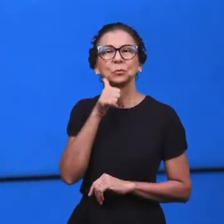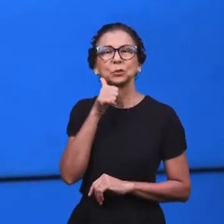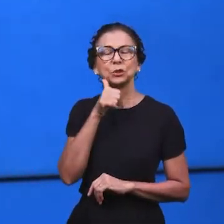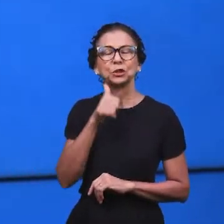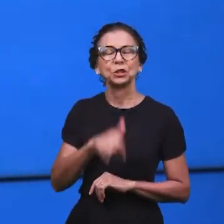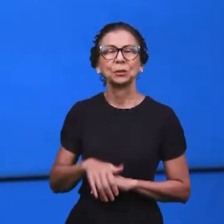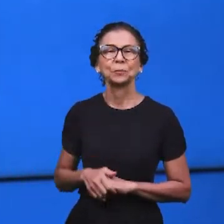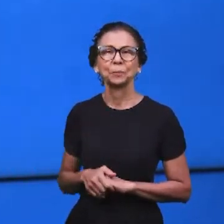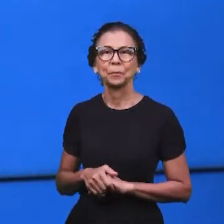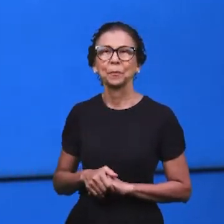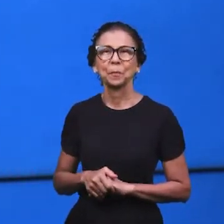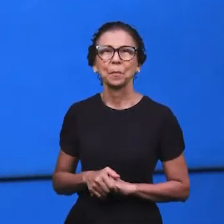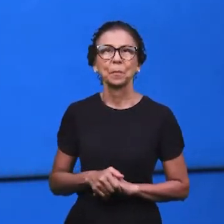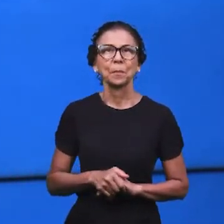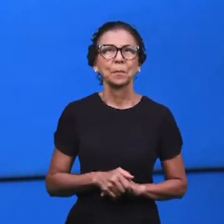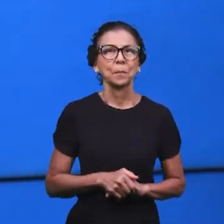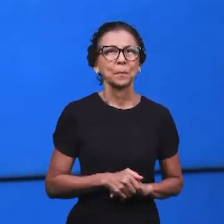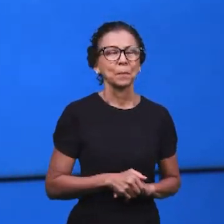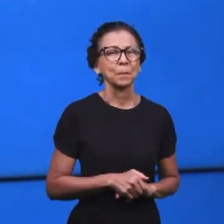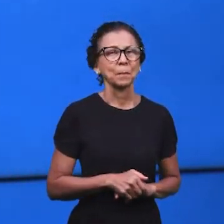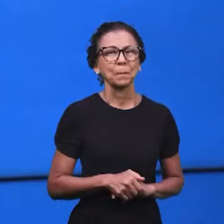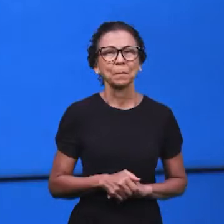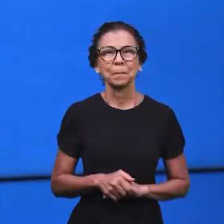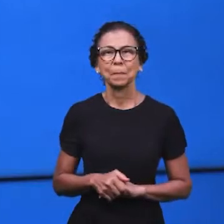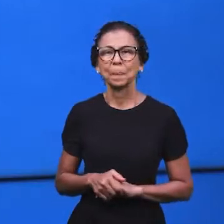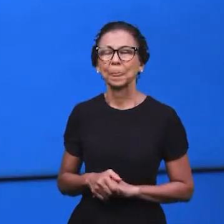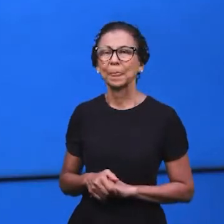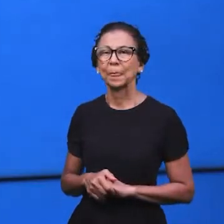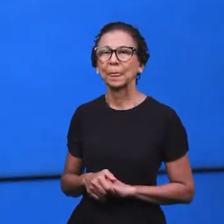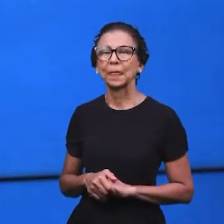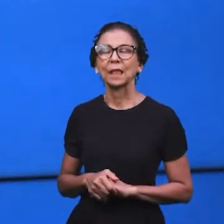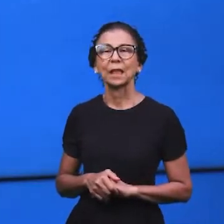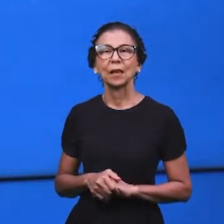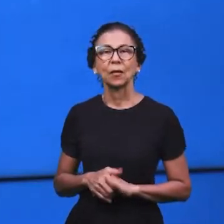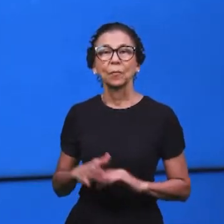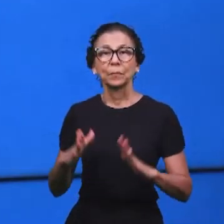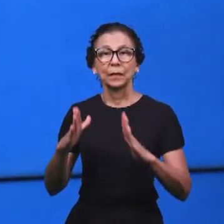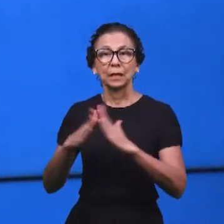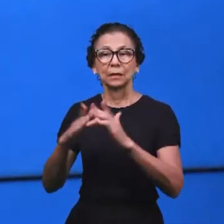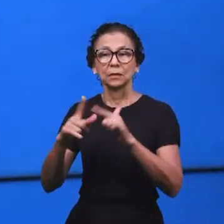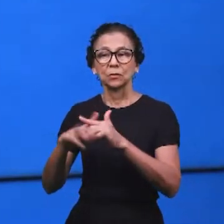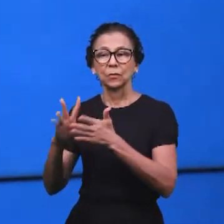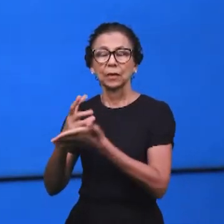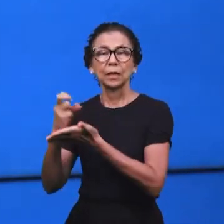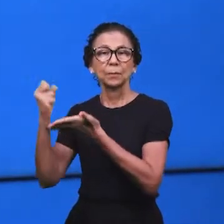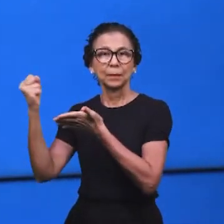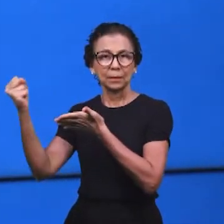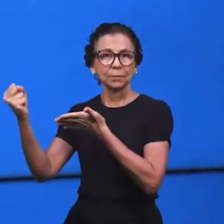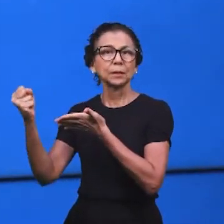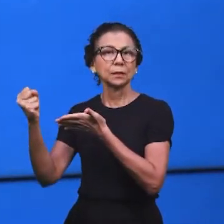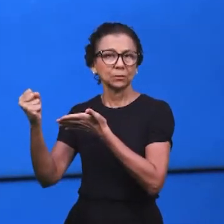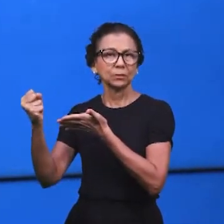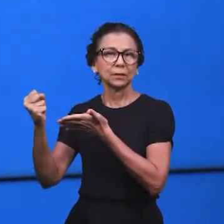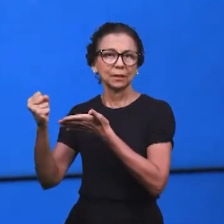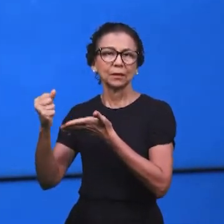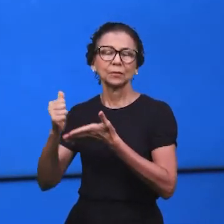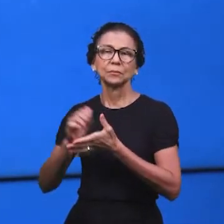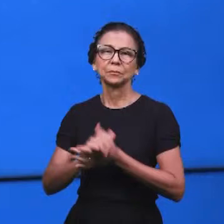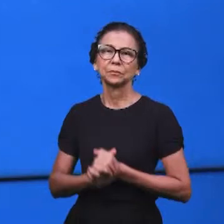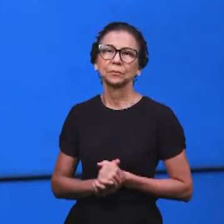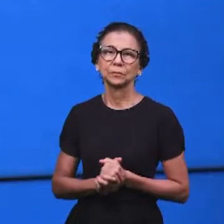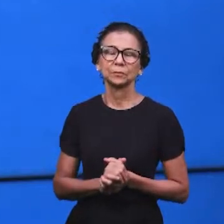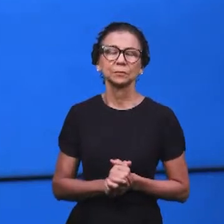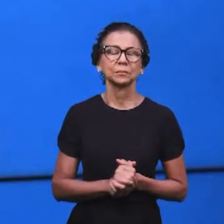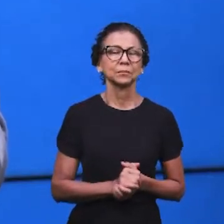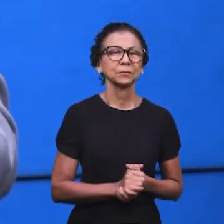Elisa, o arrebatamento da igreja fiel é que estará acontecendo nesse dia, né? Quando a pergunta que foi feita